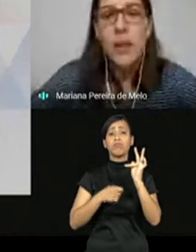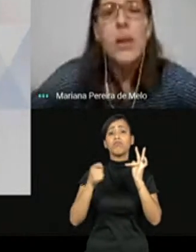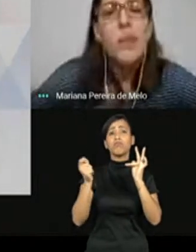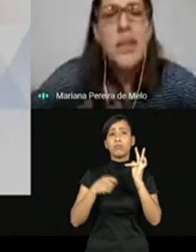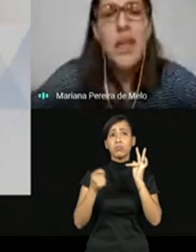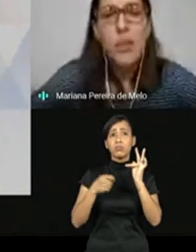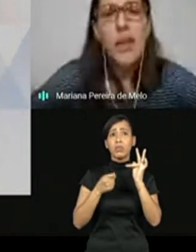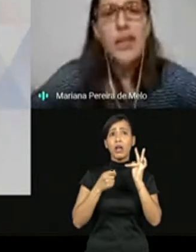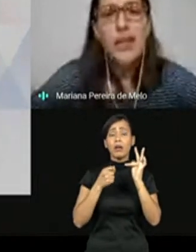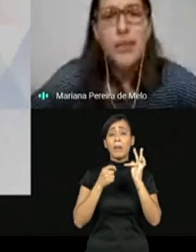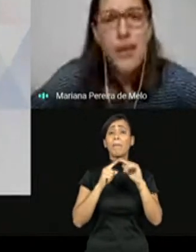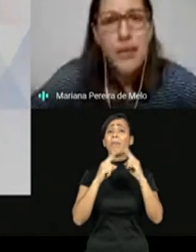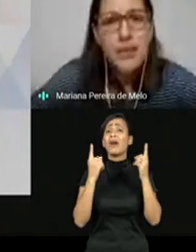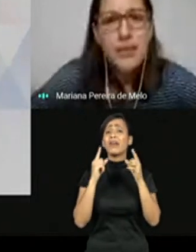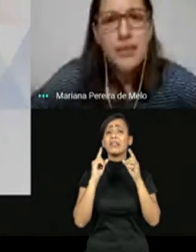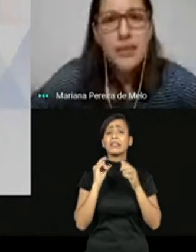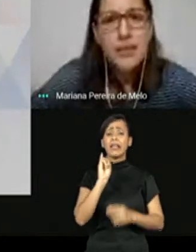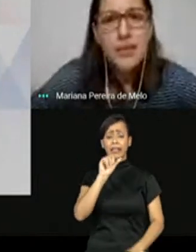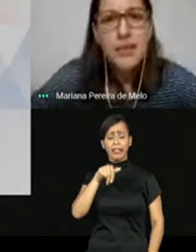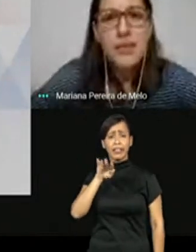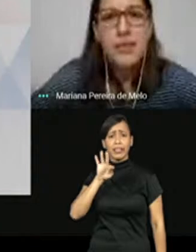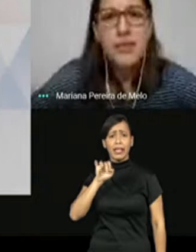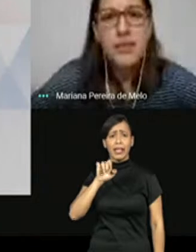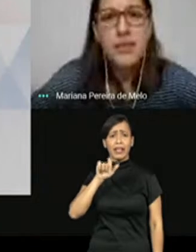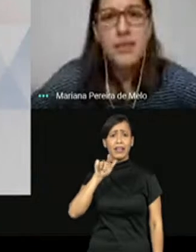integrar. Mas aí, como é que a gente faz?